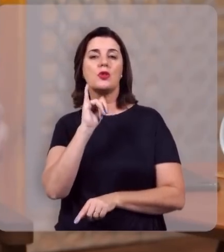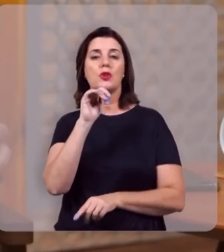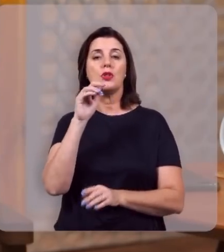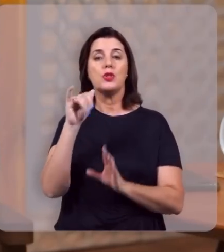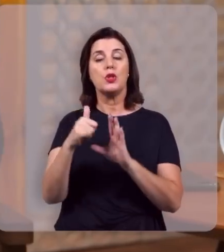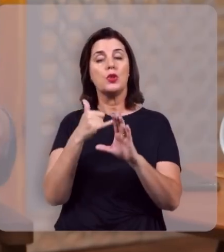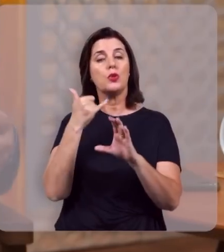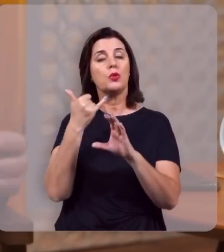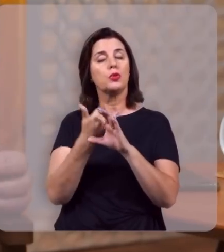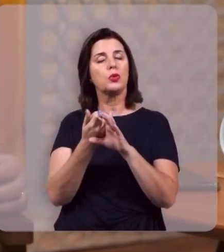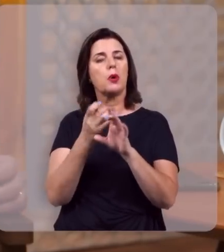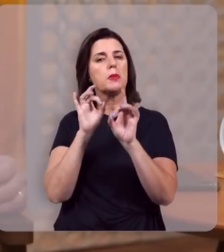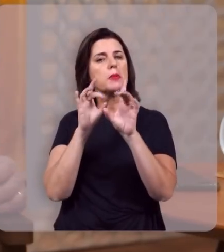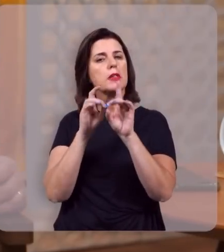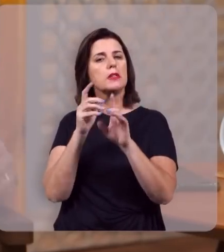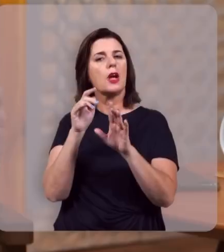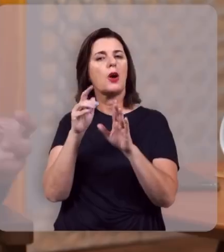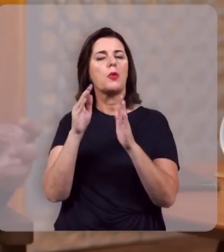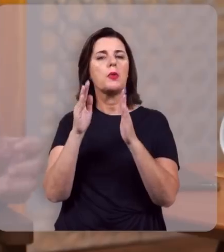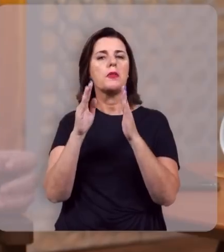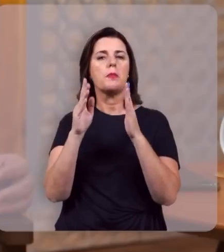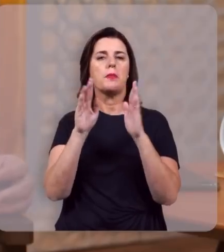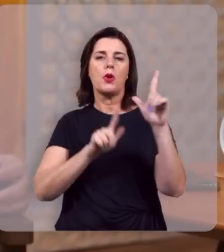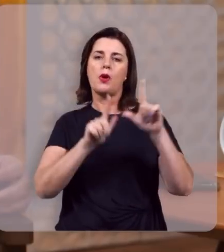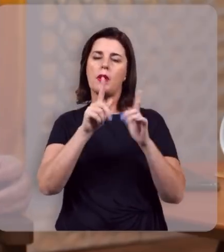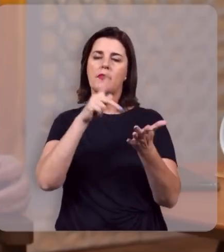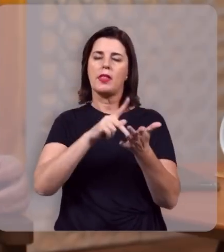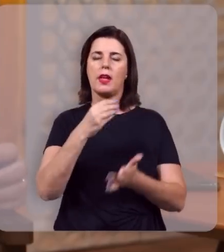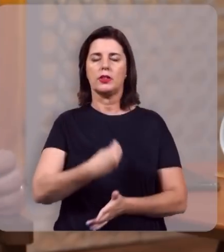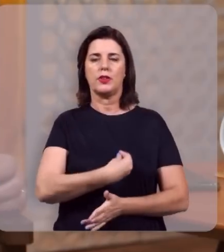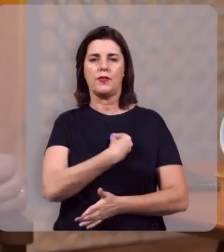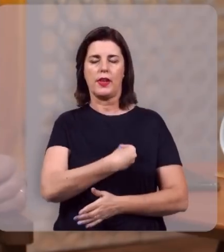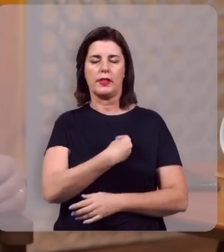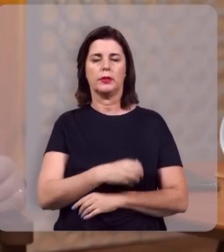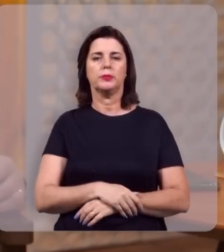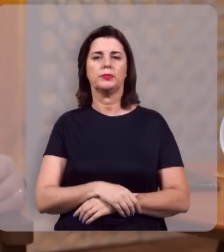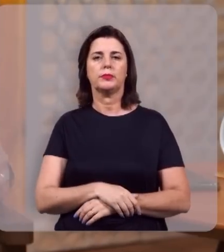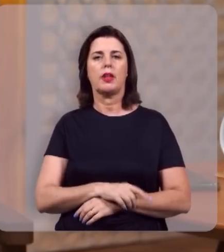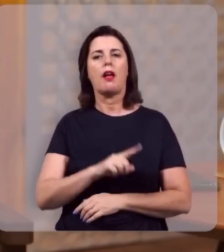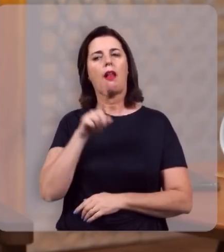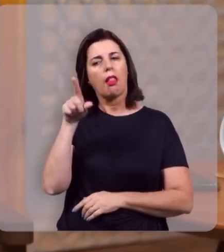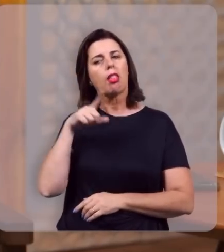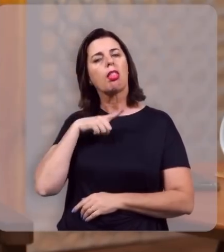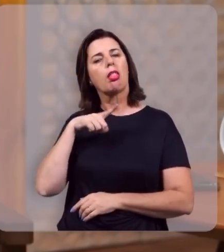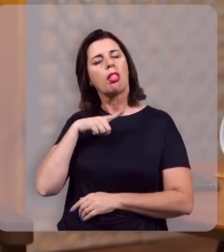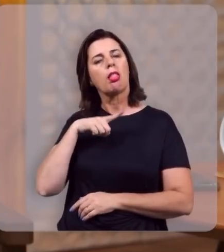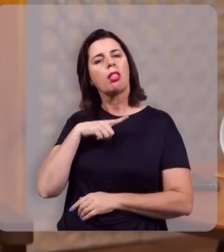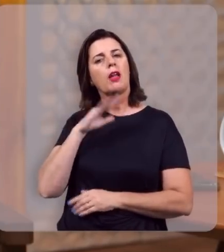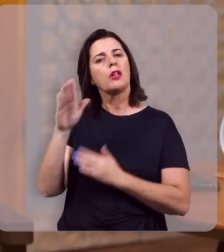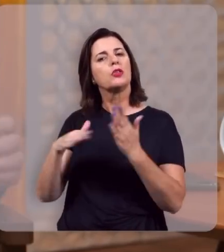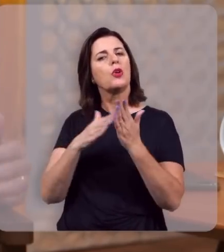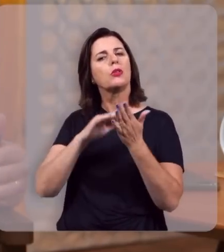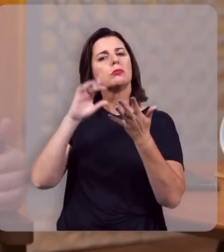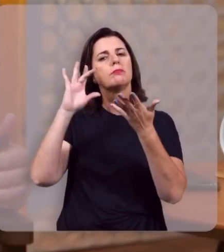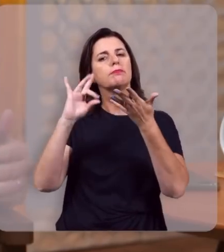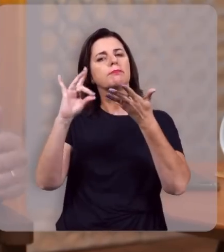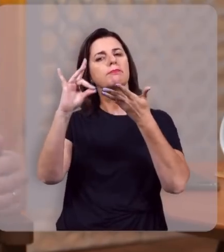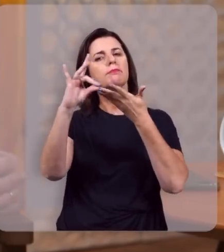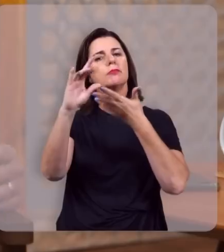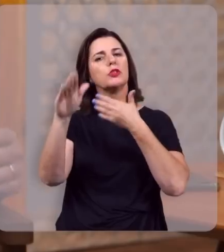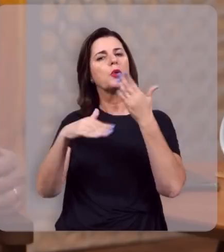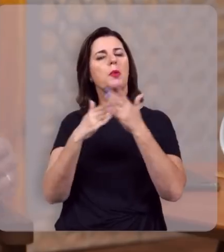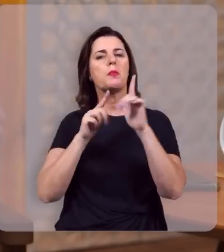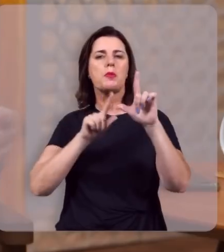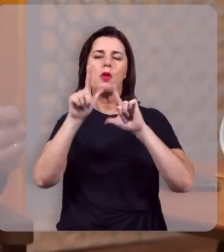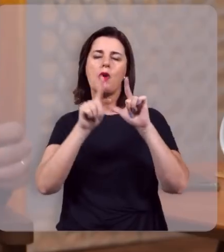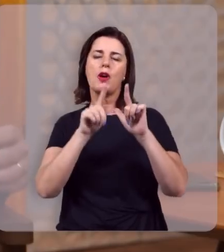YouTube específico do programa Verdade e Vida, youtube.com/programa Verdade e Vida. Lá nós temos todos os programas que já